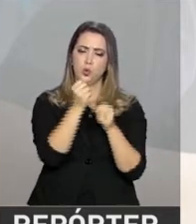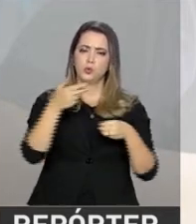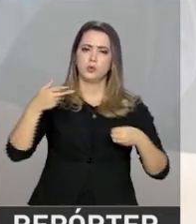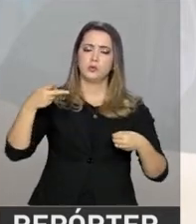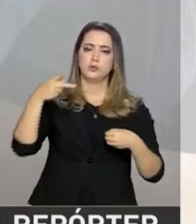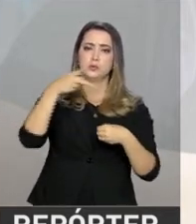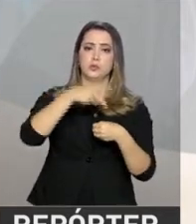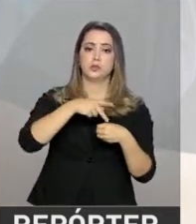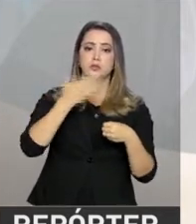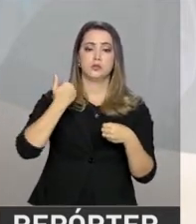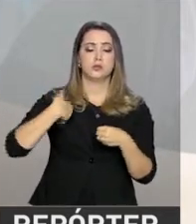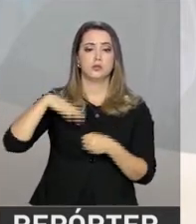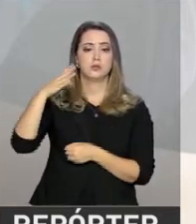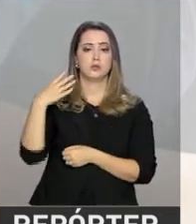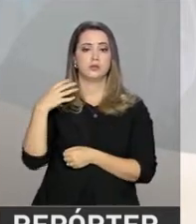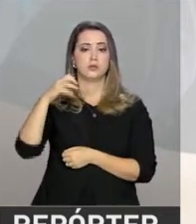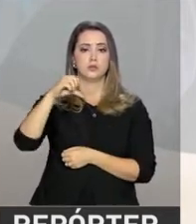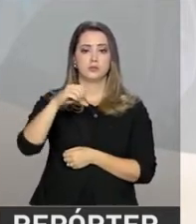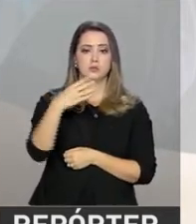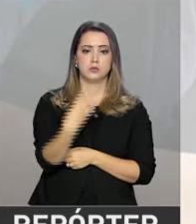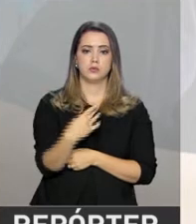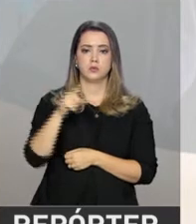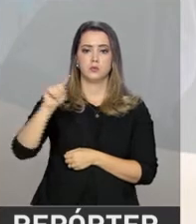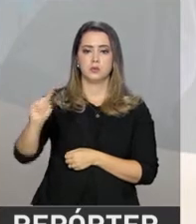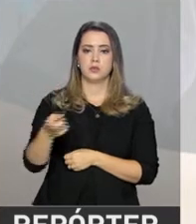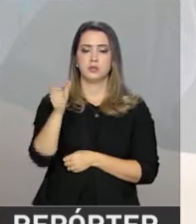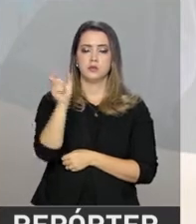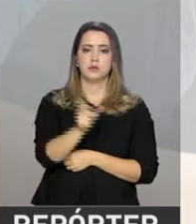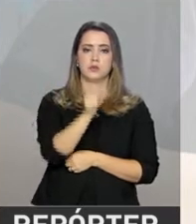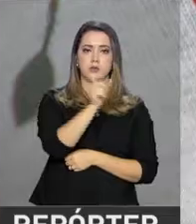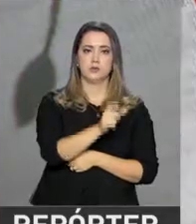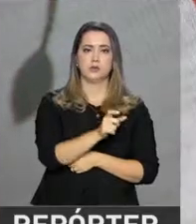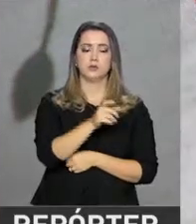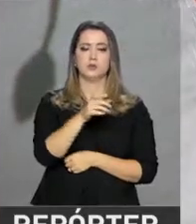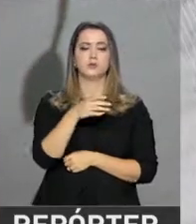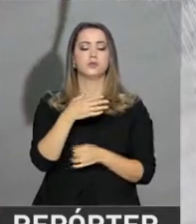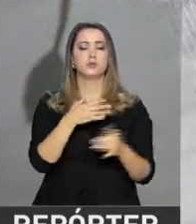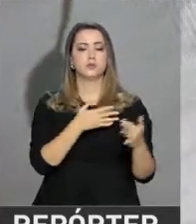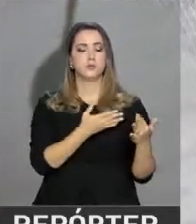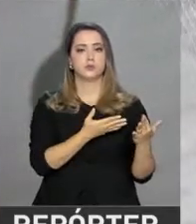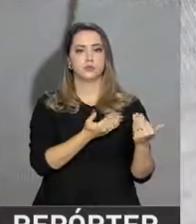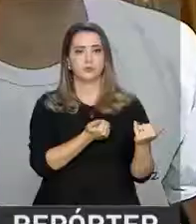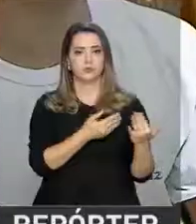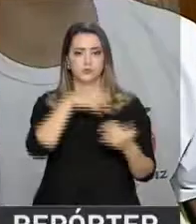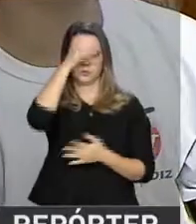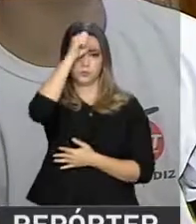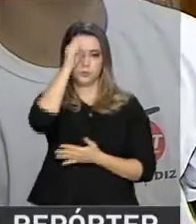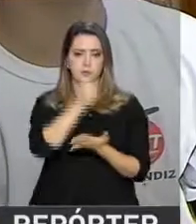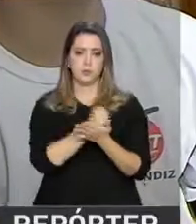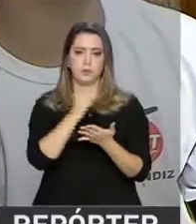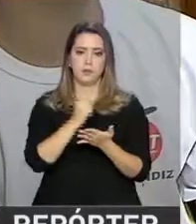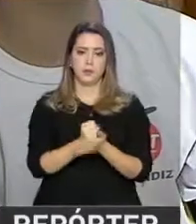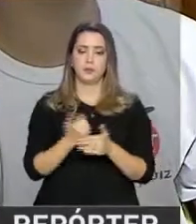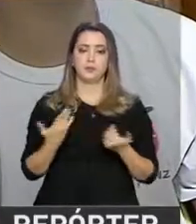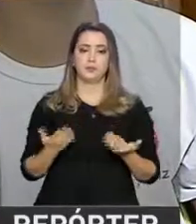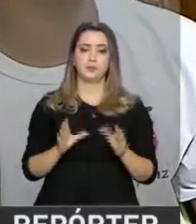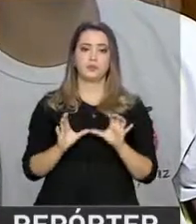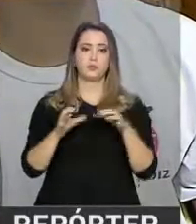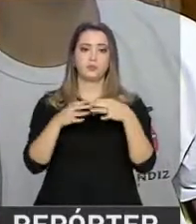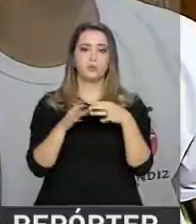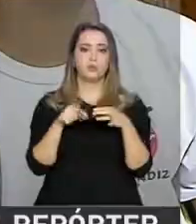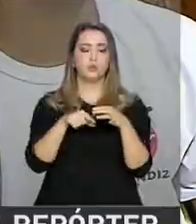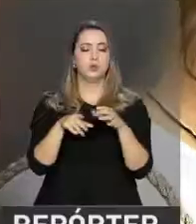com mais de 94 mil contratados o instituto brasileiro de prova e ducação e